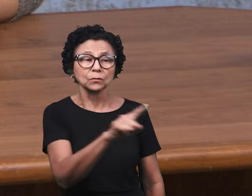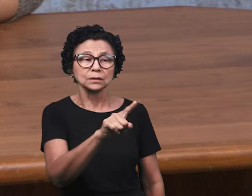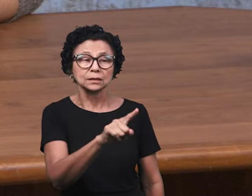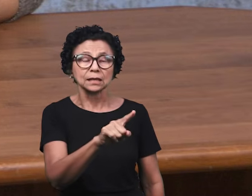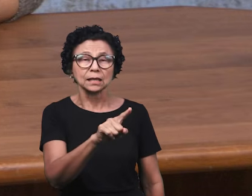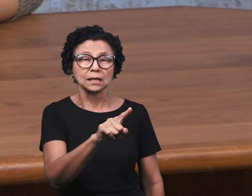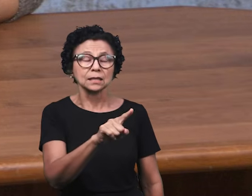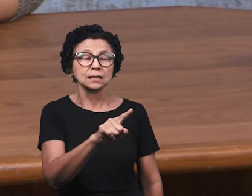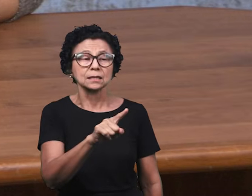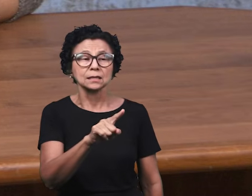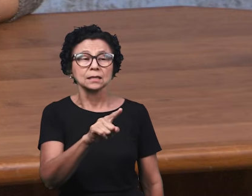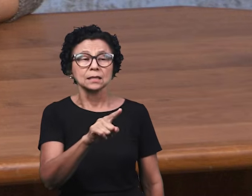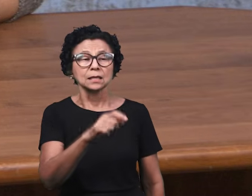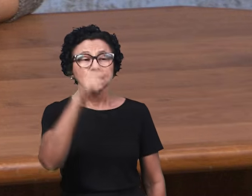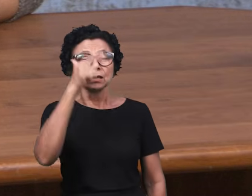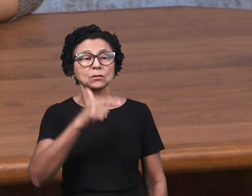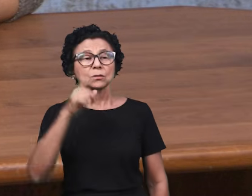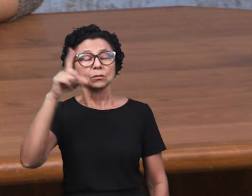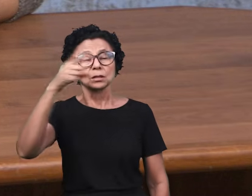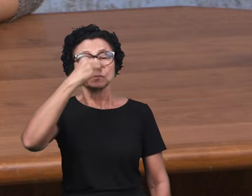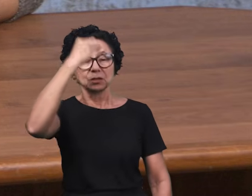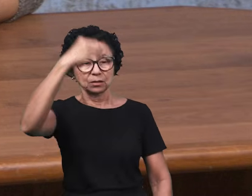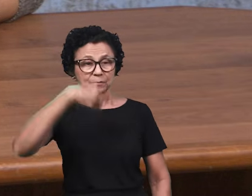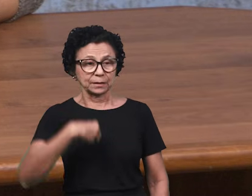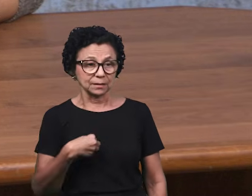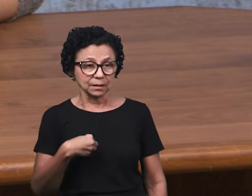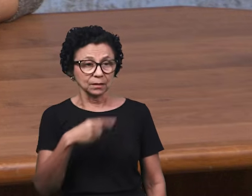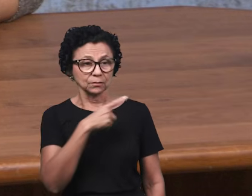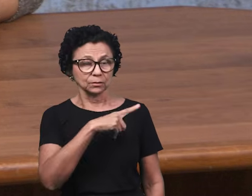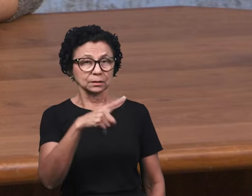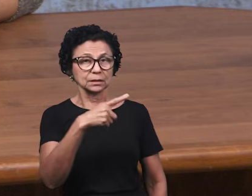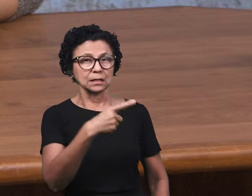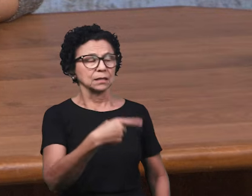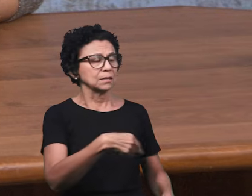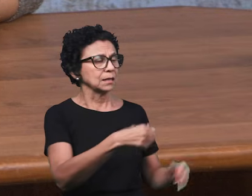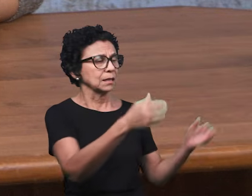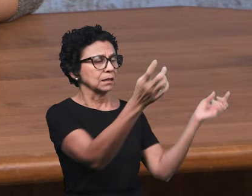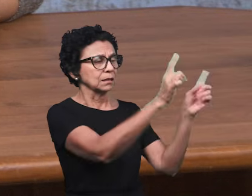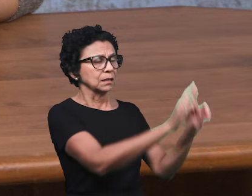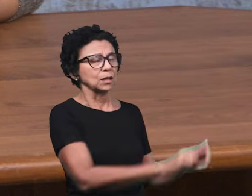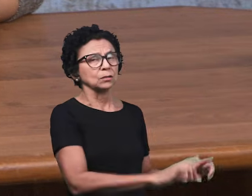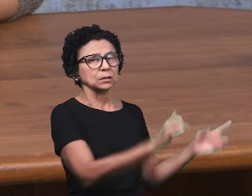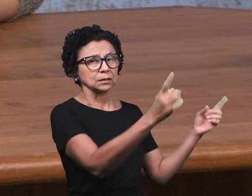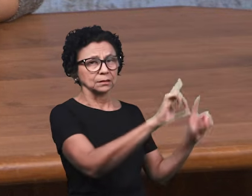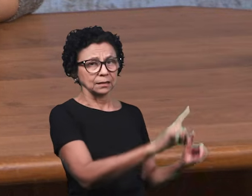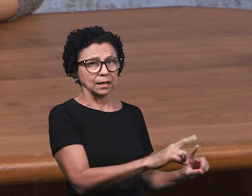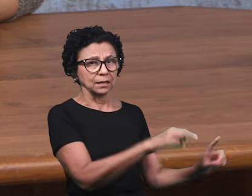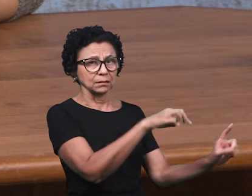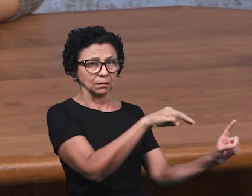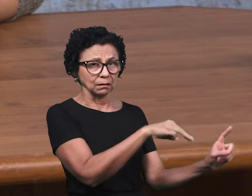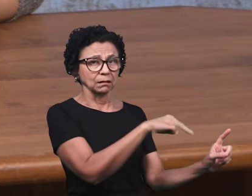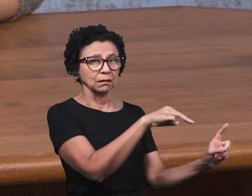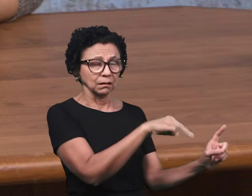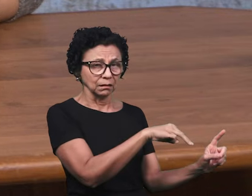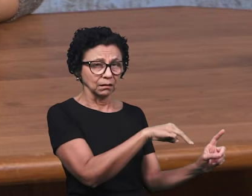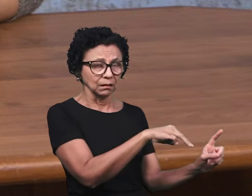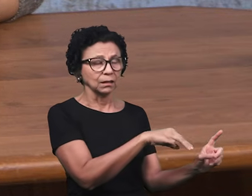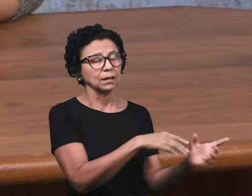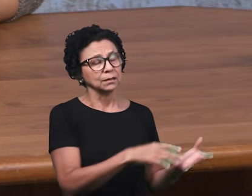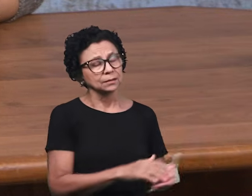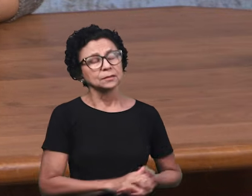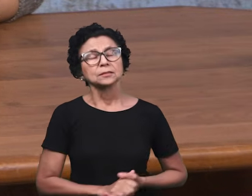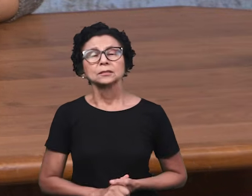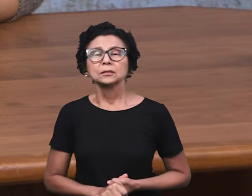deixastes e servistes a deuses estranhos na vossa terra, assim servireis